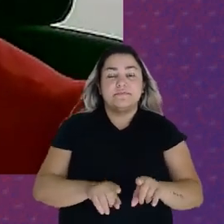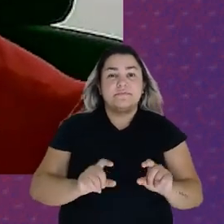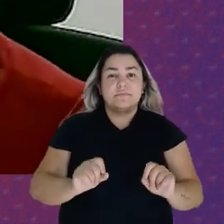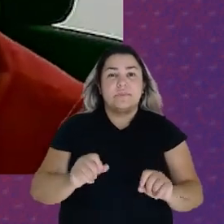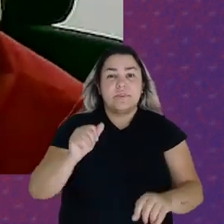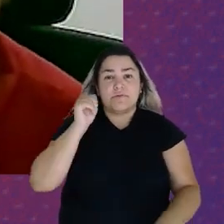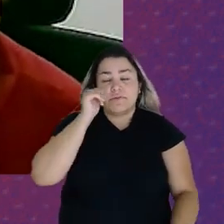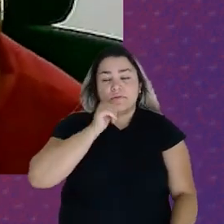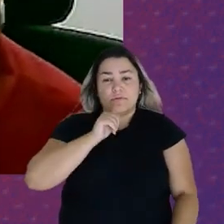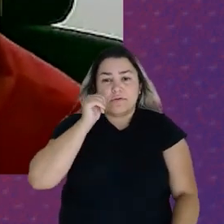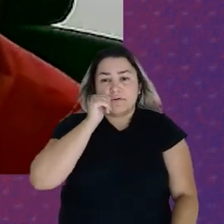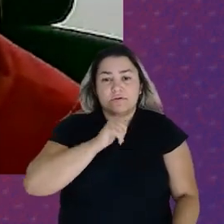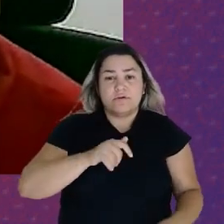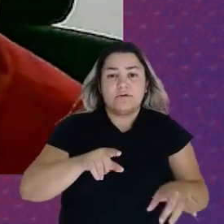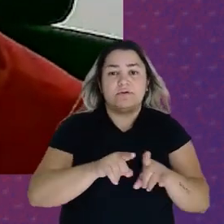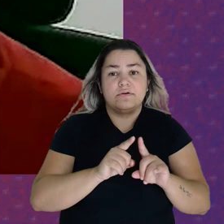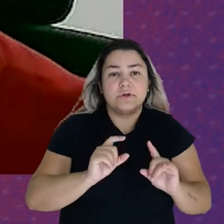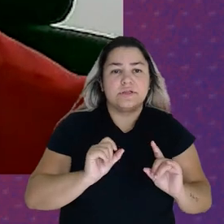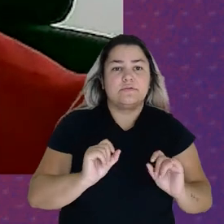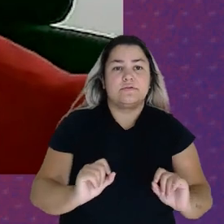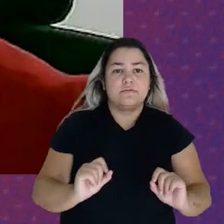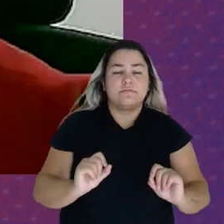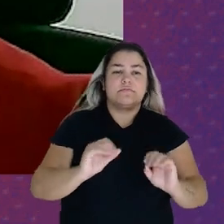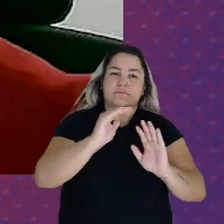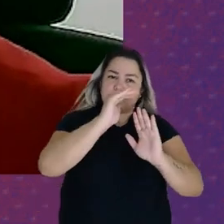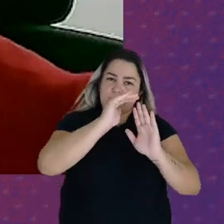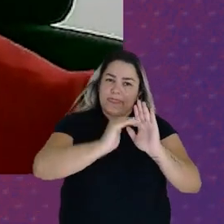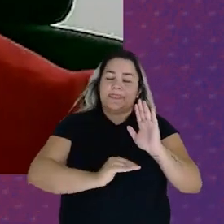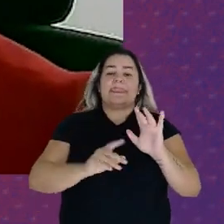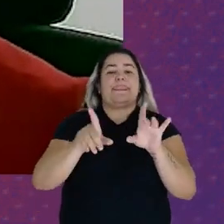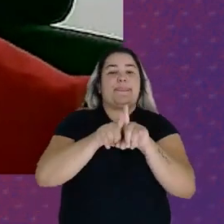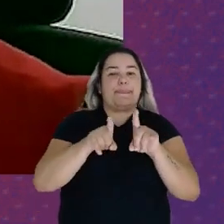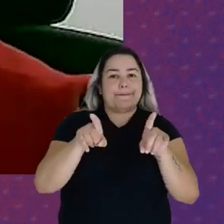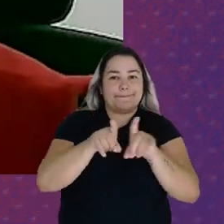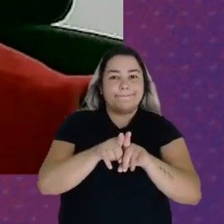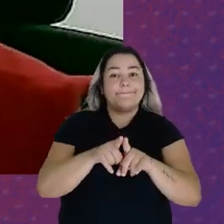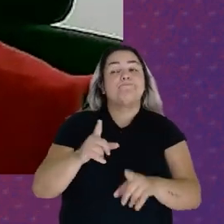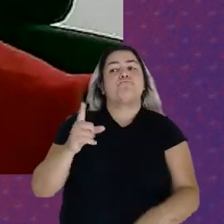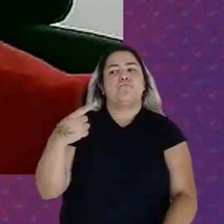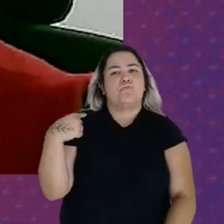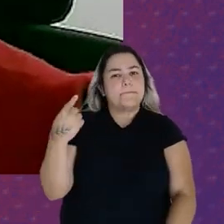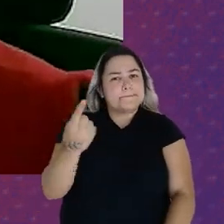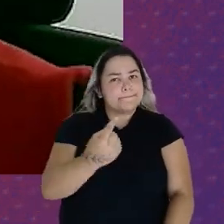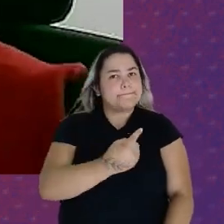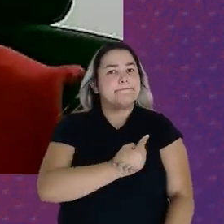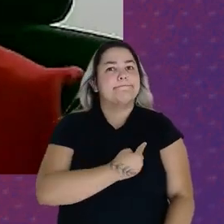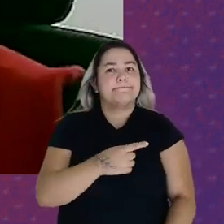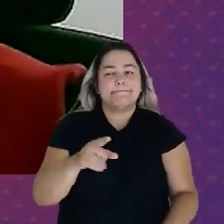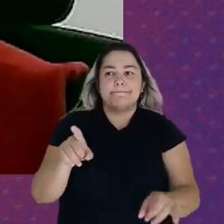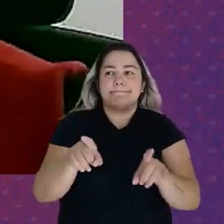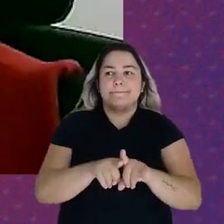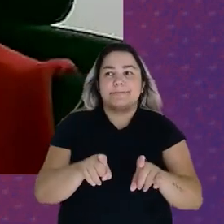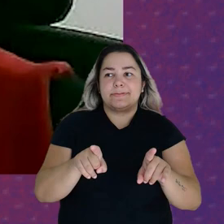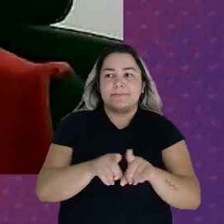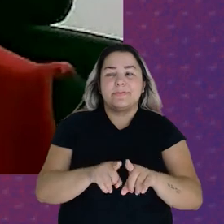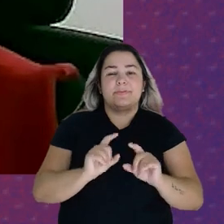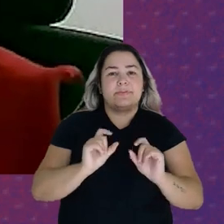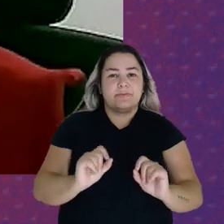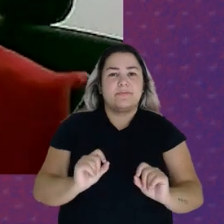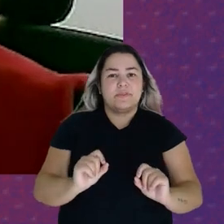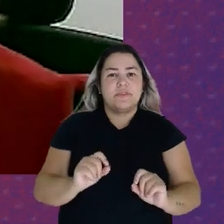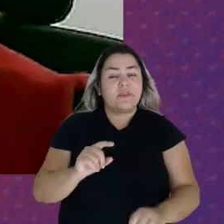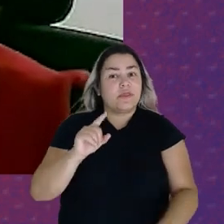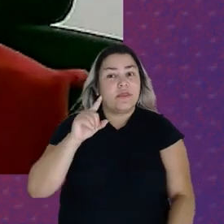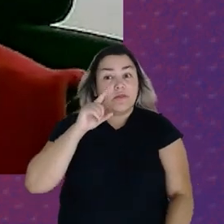pessoas LGBTQIA+, e também o que nós consideramos gravíssimo, que são